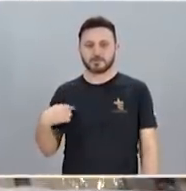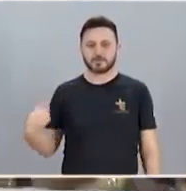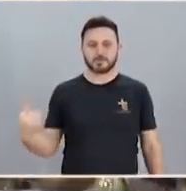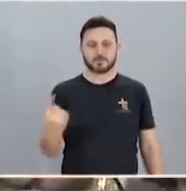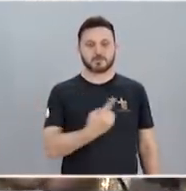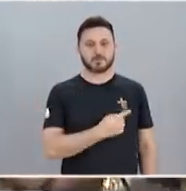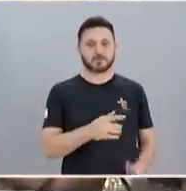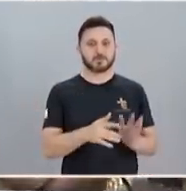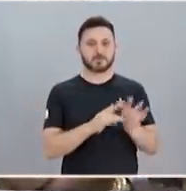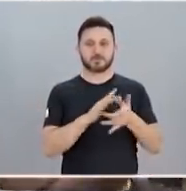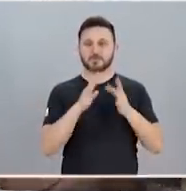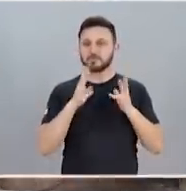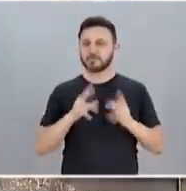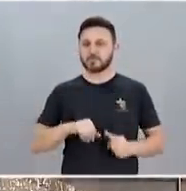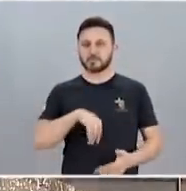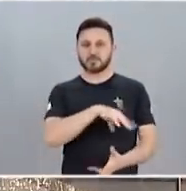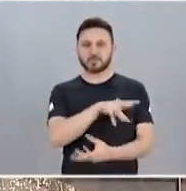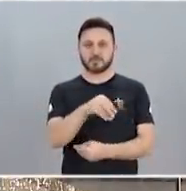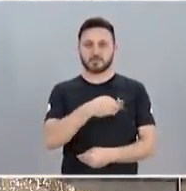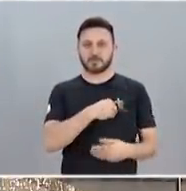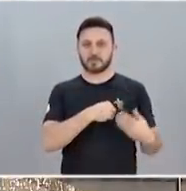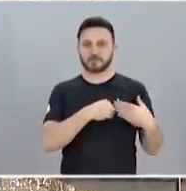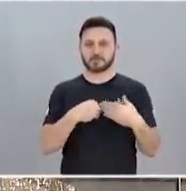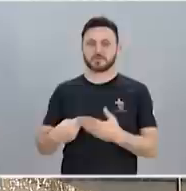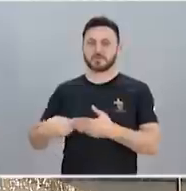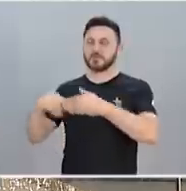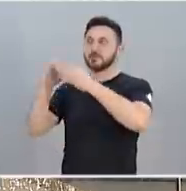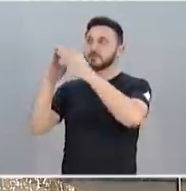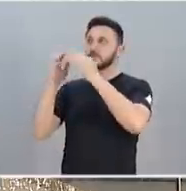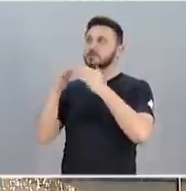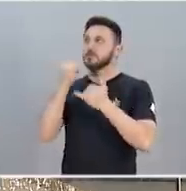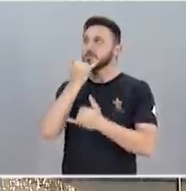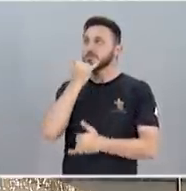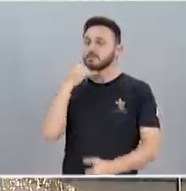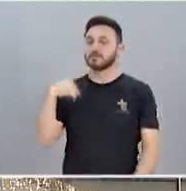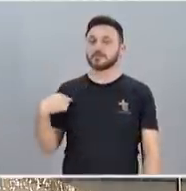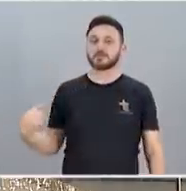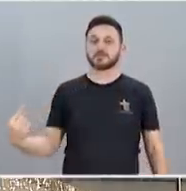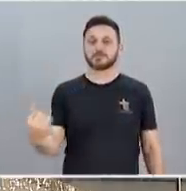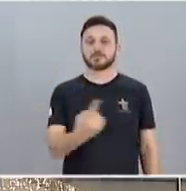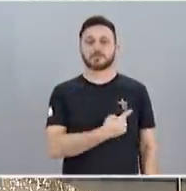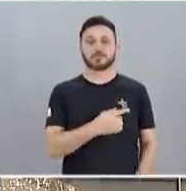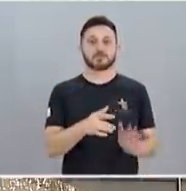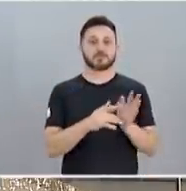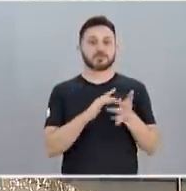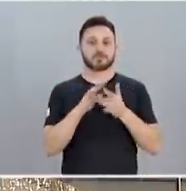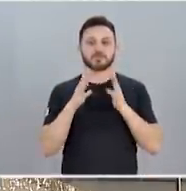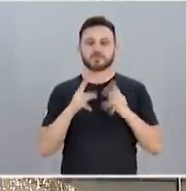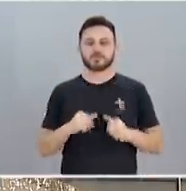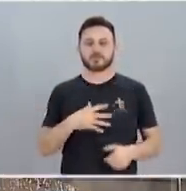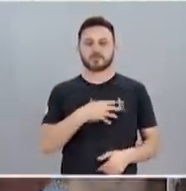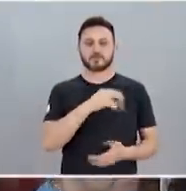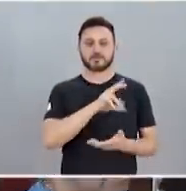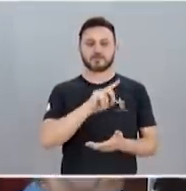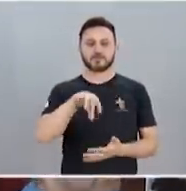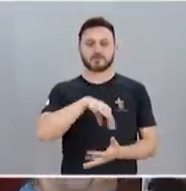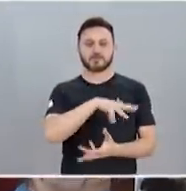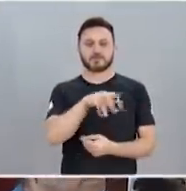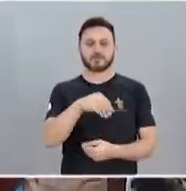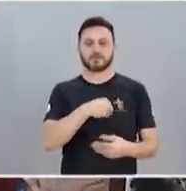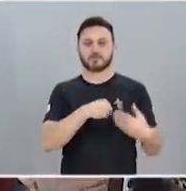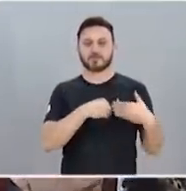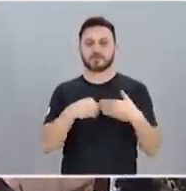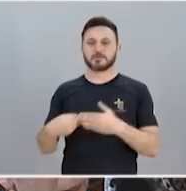nós. Cordeiro de Deus, que tirais o pecado do mundo, tende piedade de nós. Cordeiro de Deus,